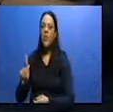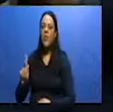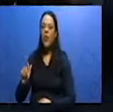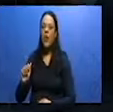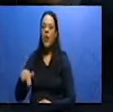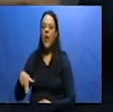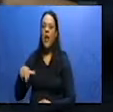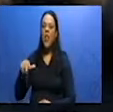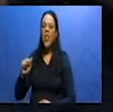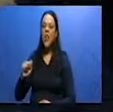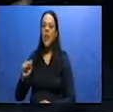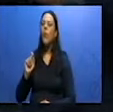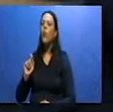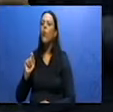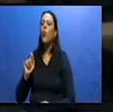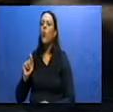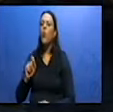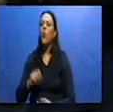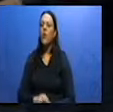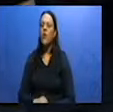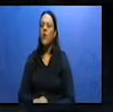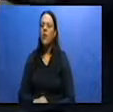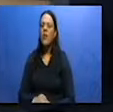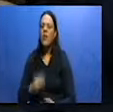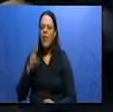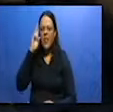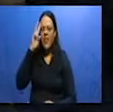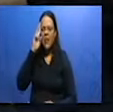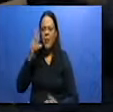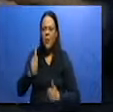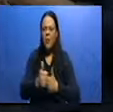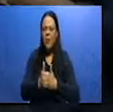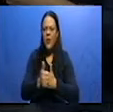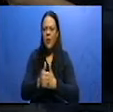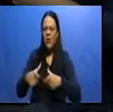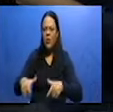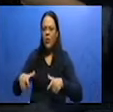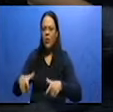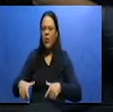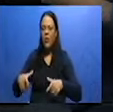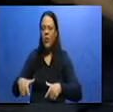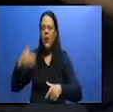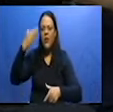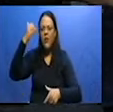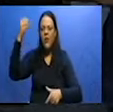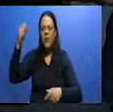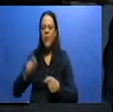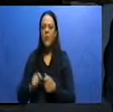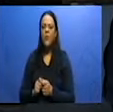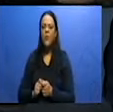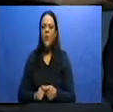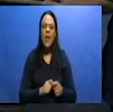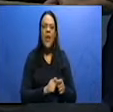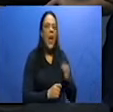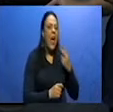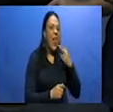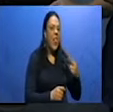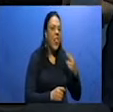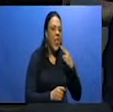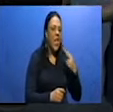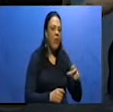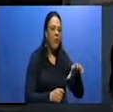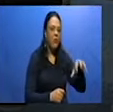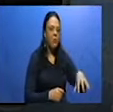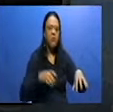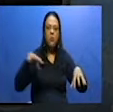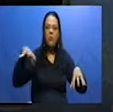perto de um lugar interessante, famoso? A língua que eles falavam, o Reino de Congo e o